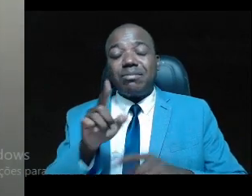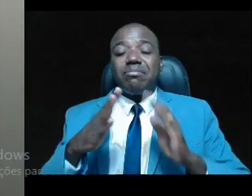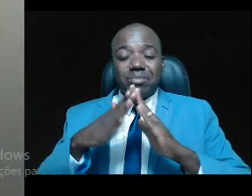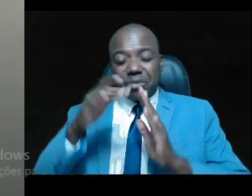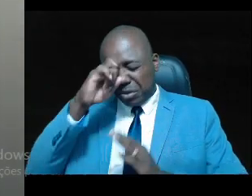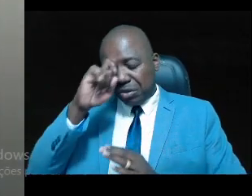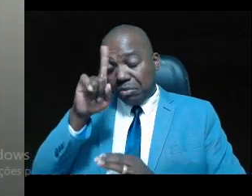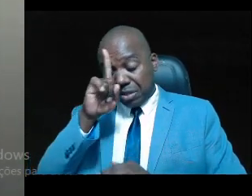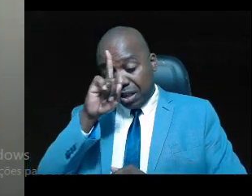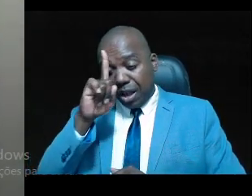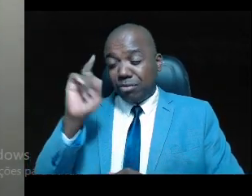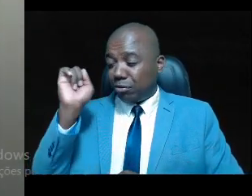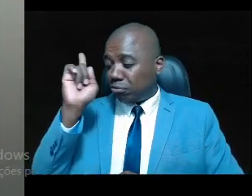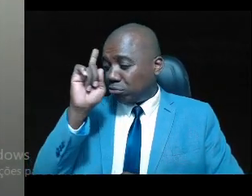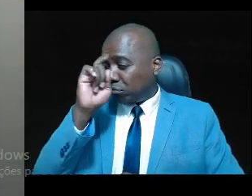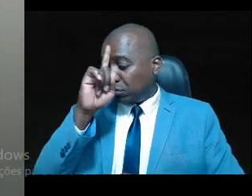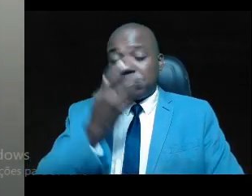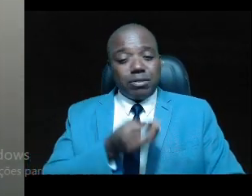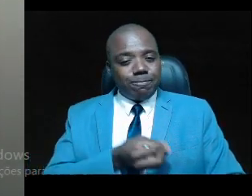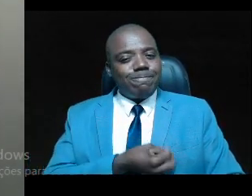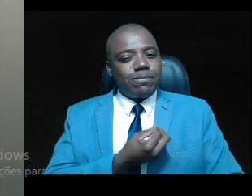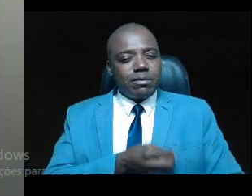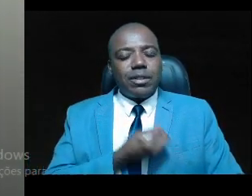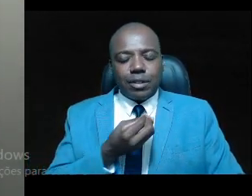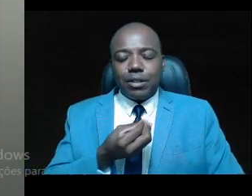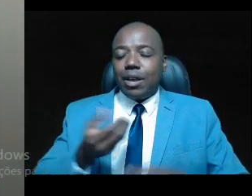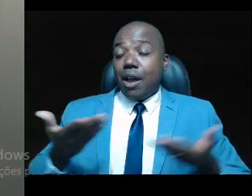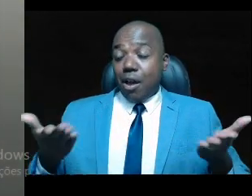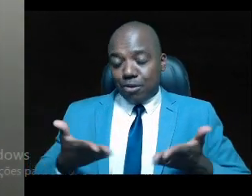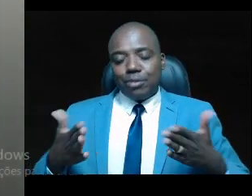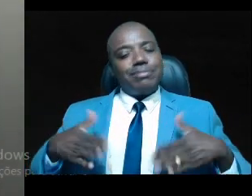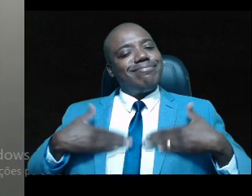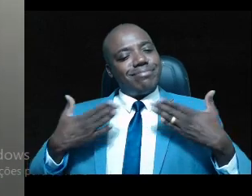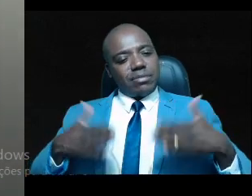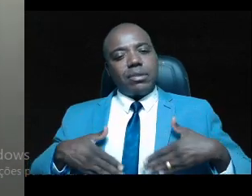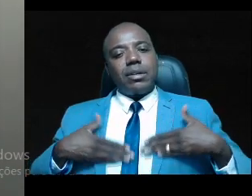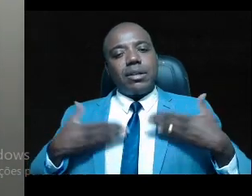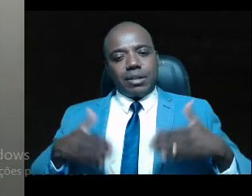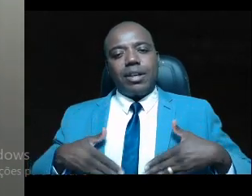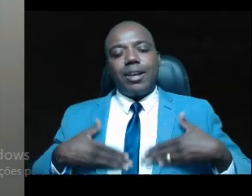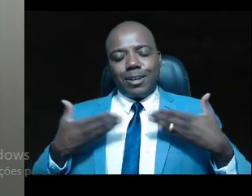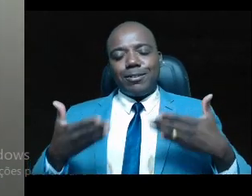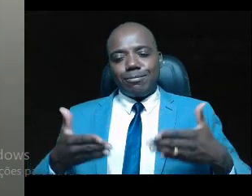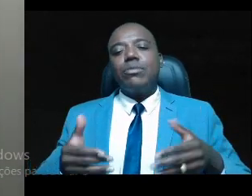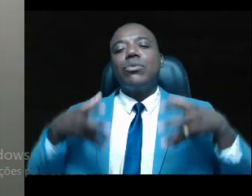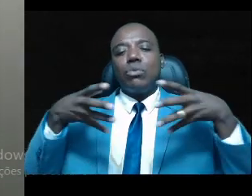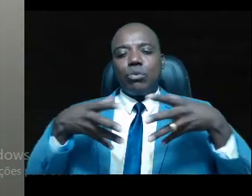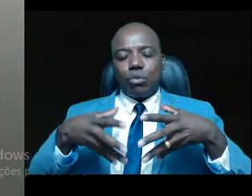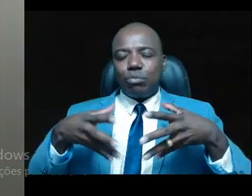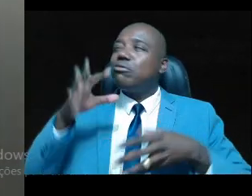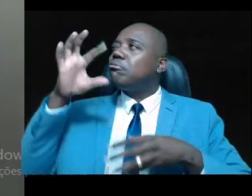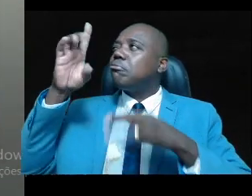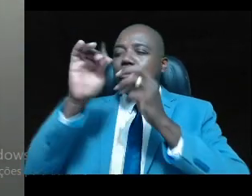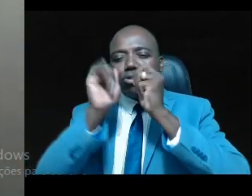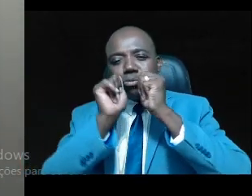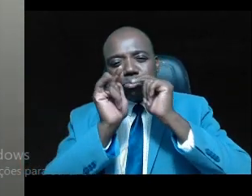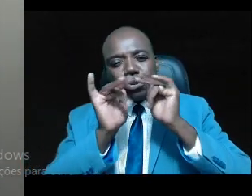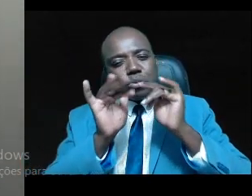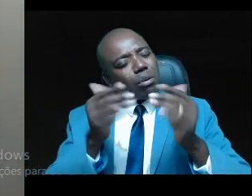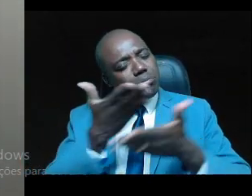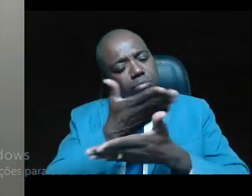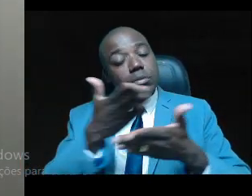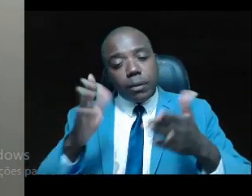poder participar dessa alegria, desse recitativo, juntamente com esses anciães. Deus abençoe toda a querida